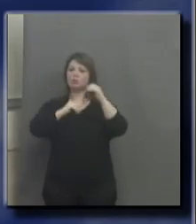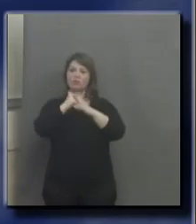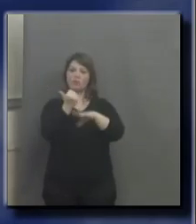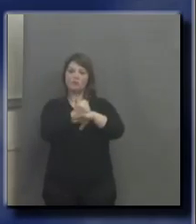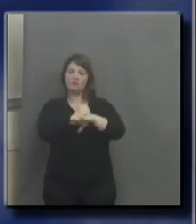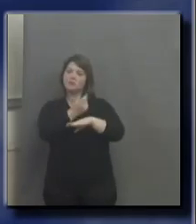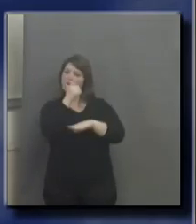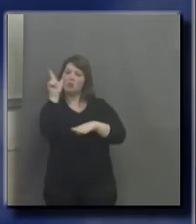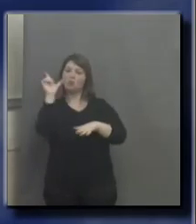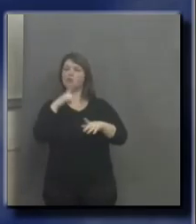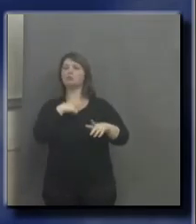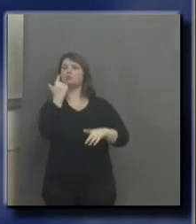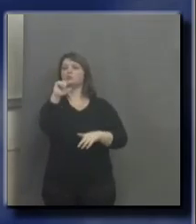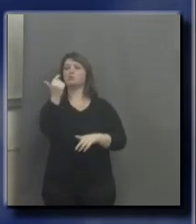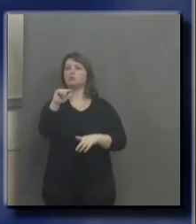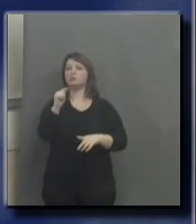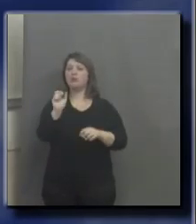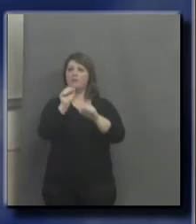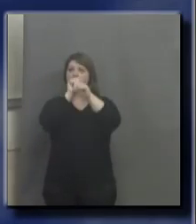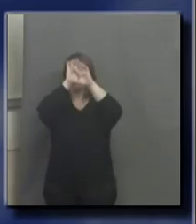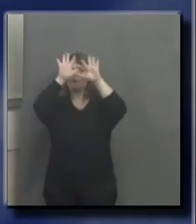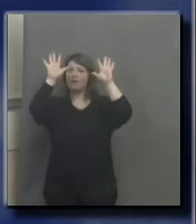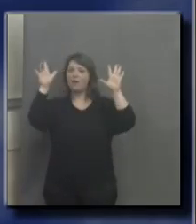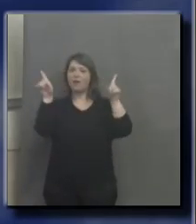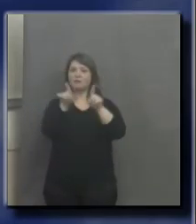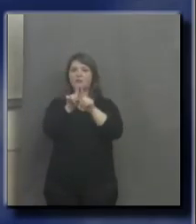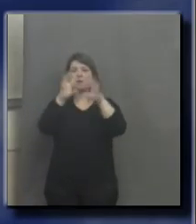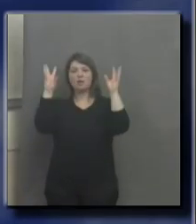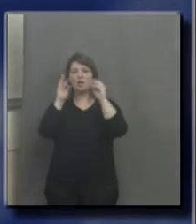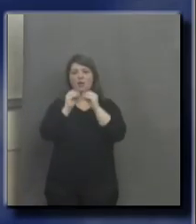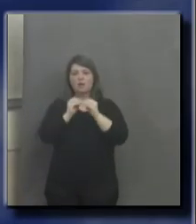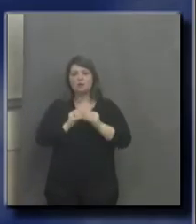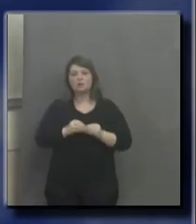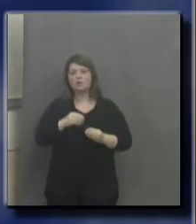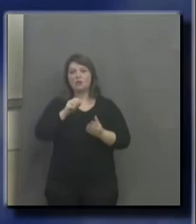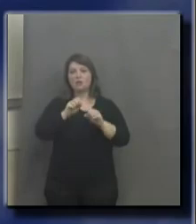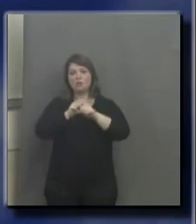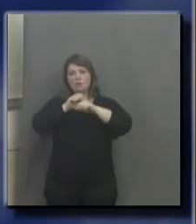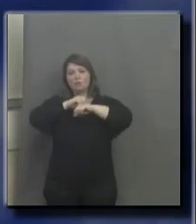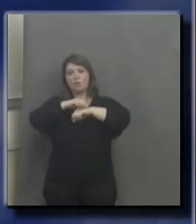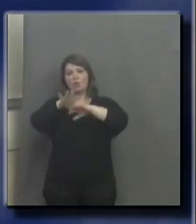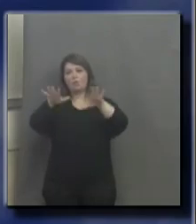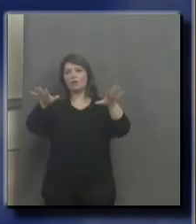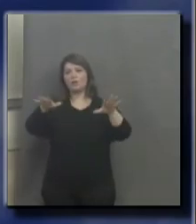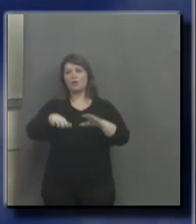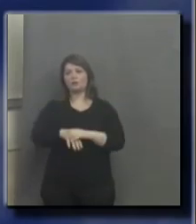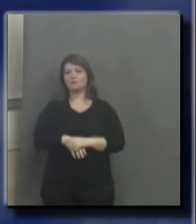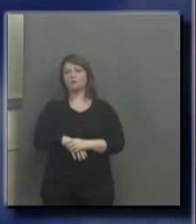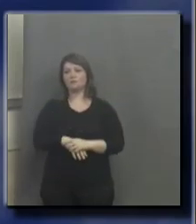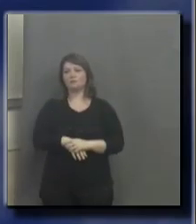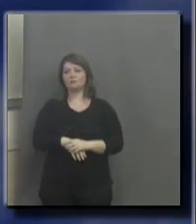um movimento tão claro e uma resolução publicada desta forma.